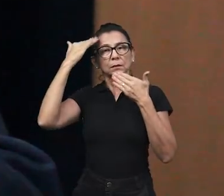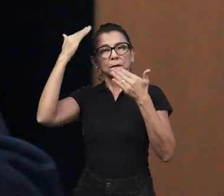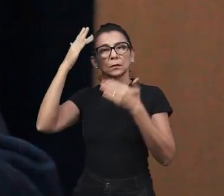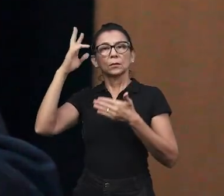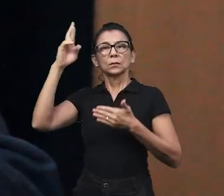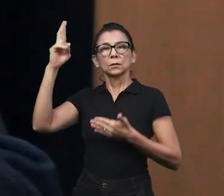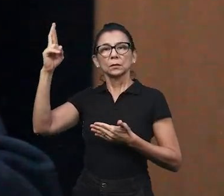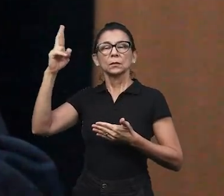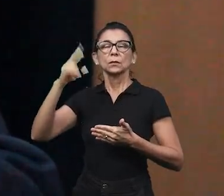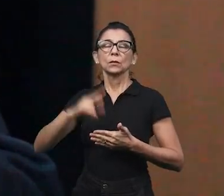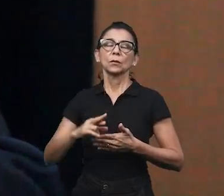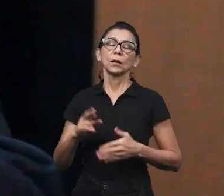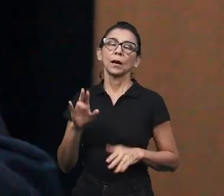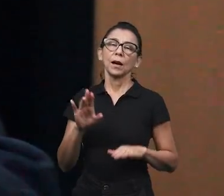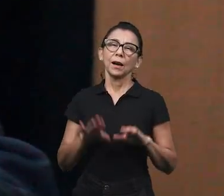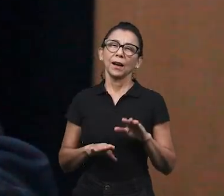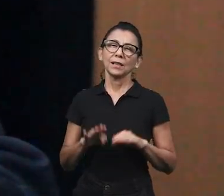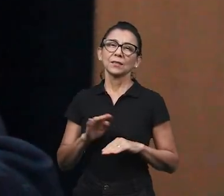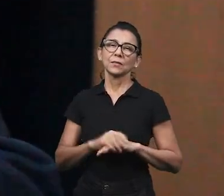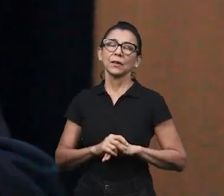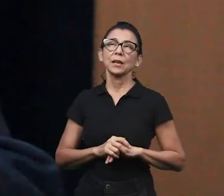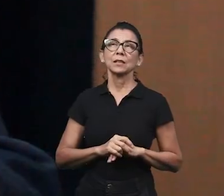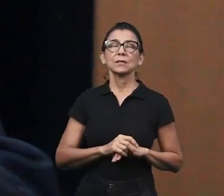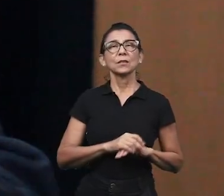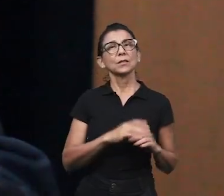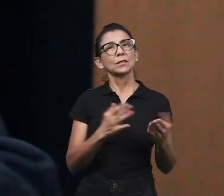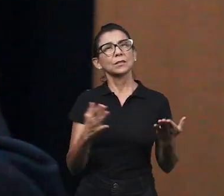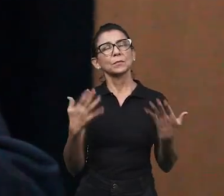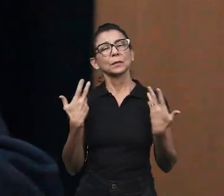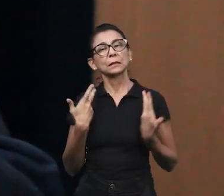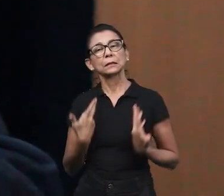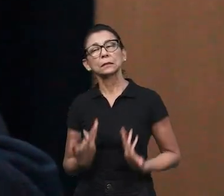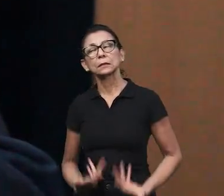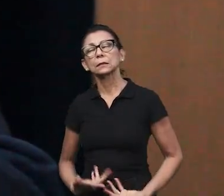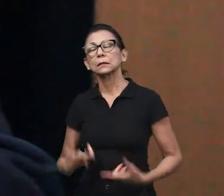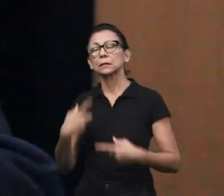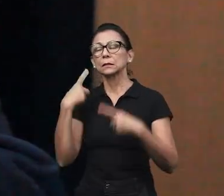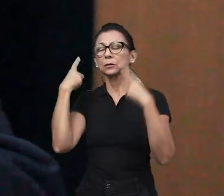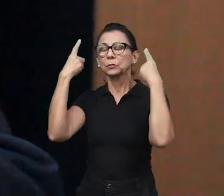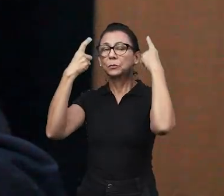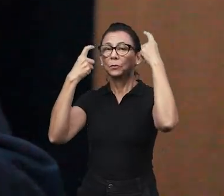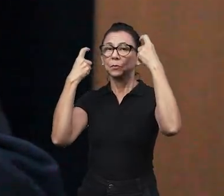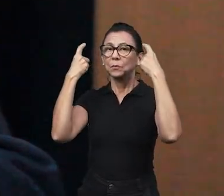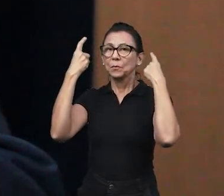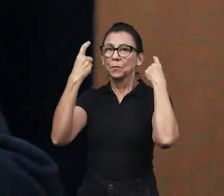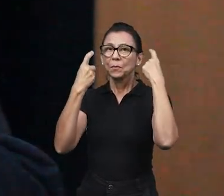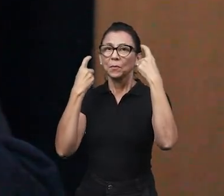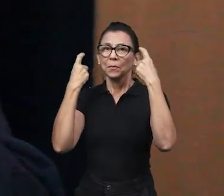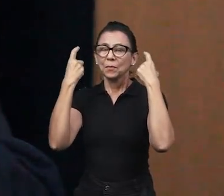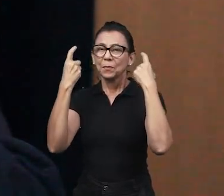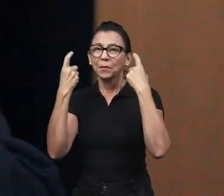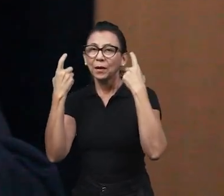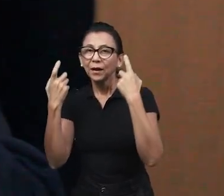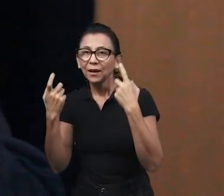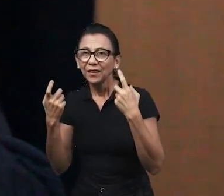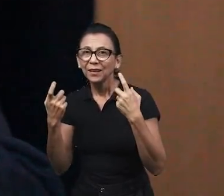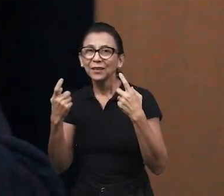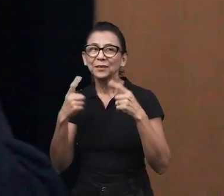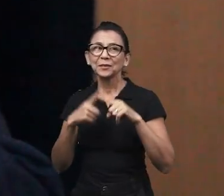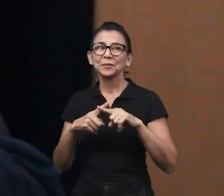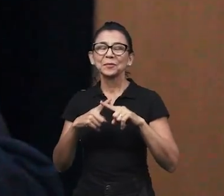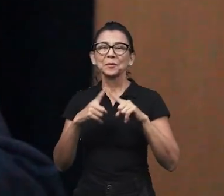vezes nós saímos daqui cansados, preocupados do nosso trabalho, como é que foi, a gente sai ainda dizendo assim,